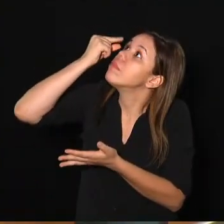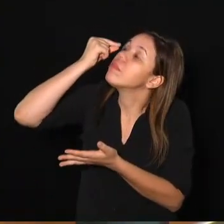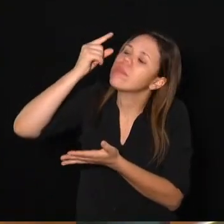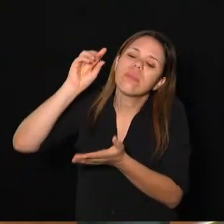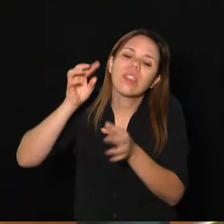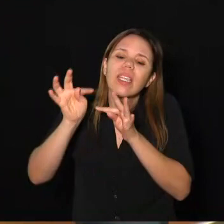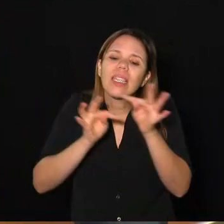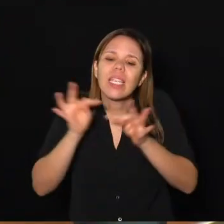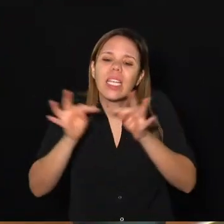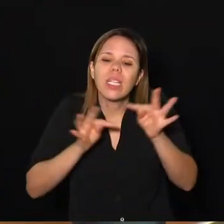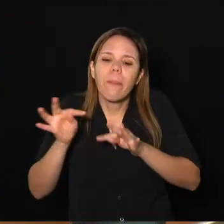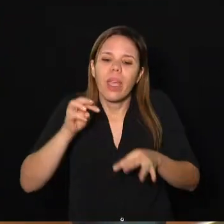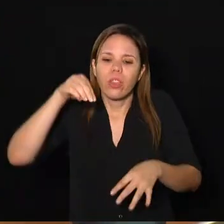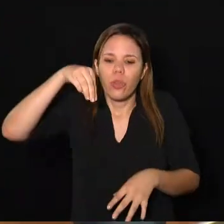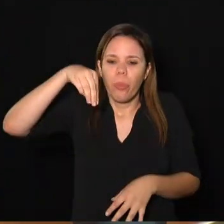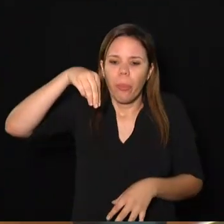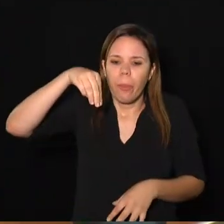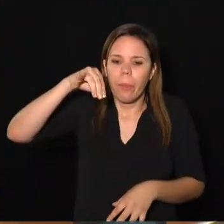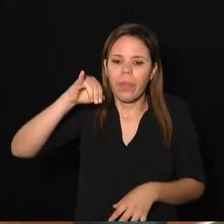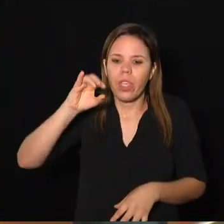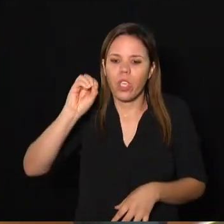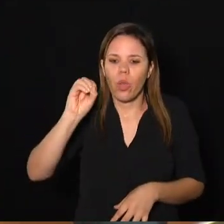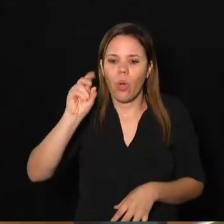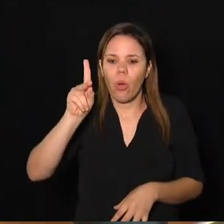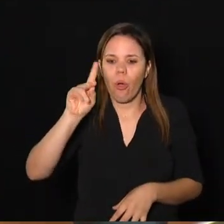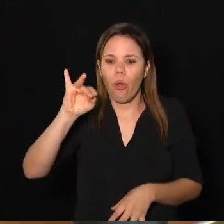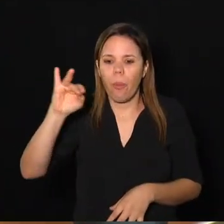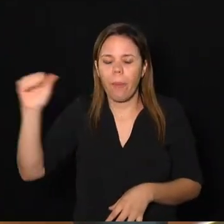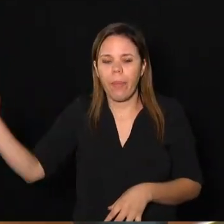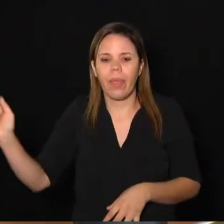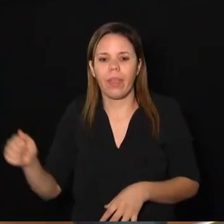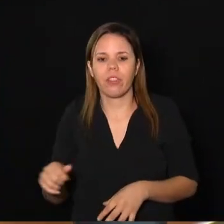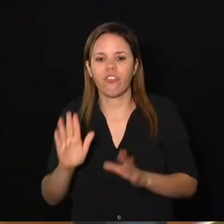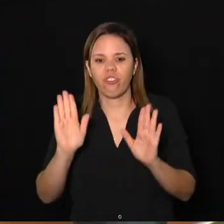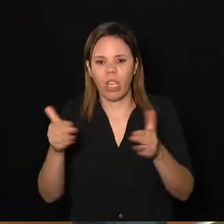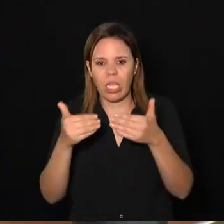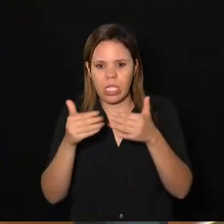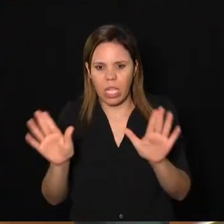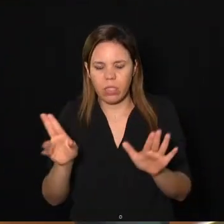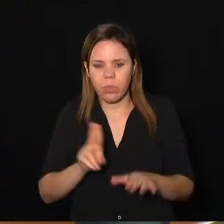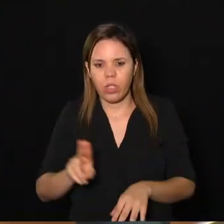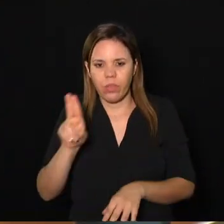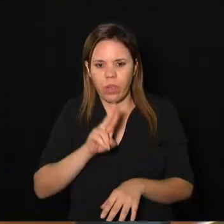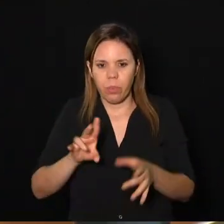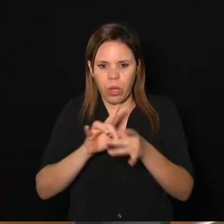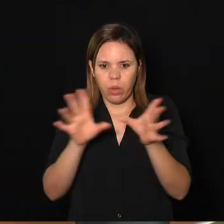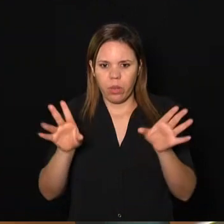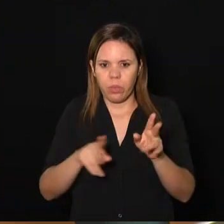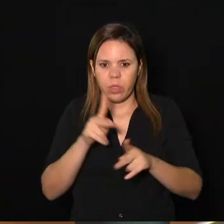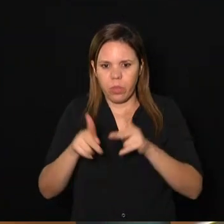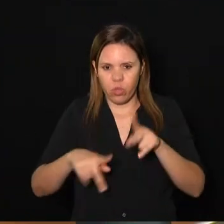saberiam dizer como que funciona esse polírio se já está disponível para a população